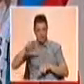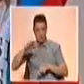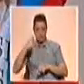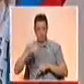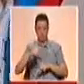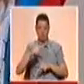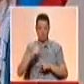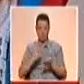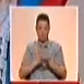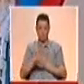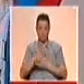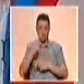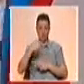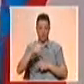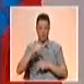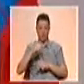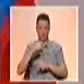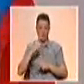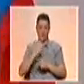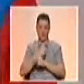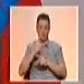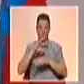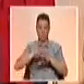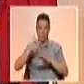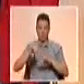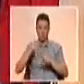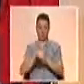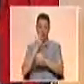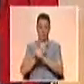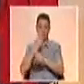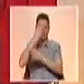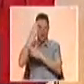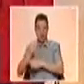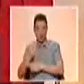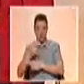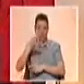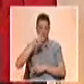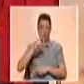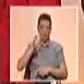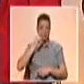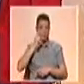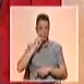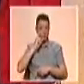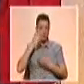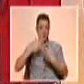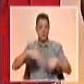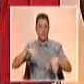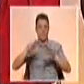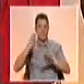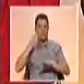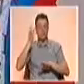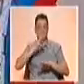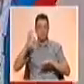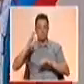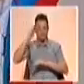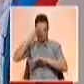que manter um mínimo nas reservas, por causa das obras de arte. Claro, e por questões de segurança também, não é? Provavelmente. Alguns tipos de mínimos, mas vamos tentar reduzir